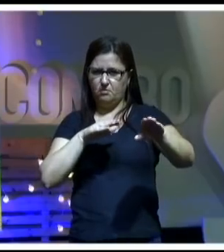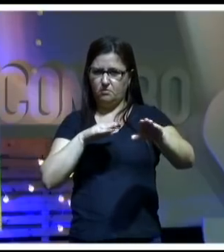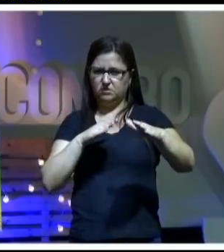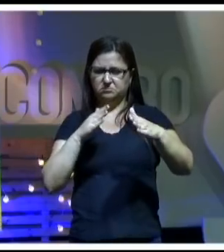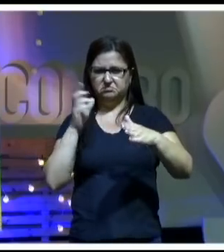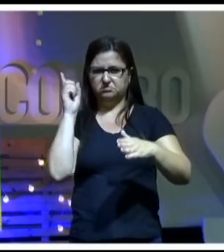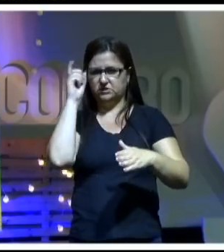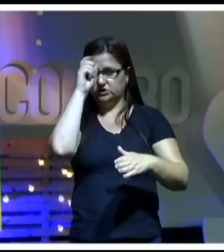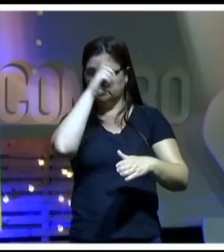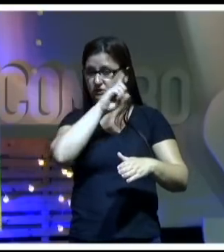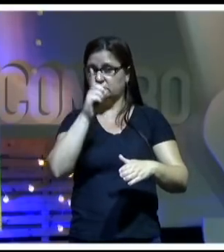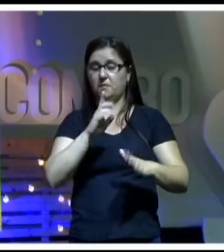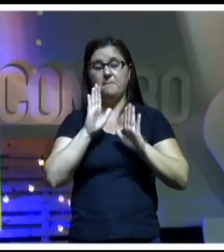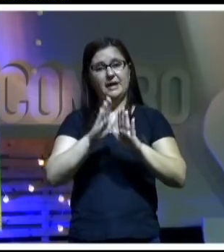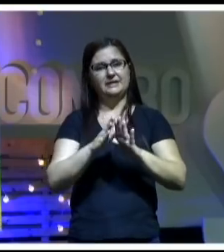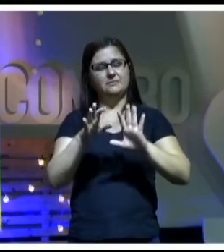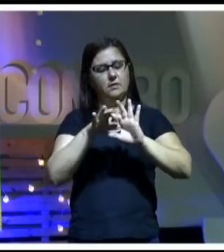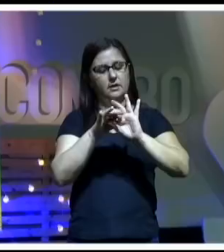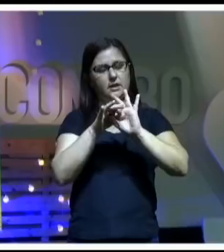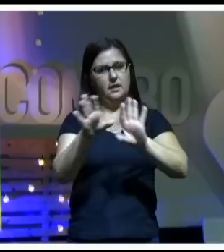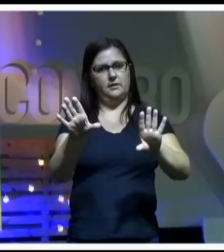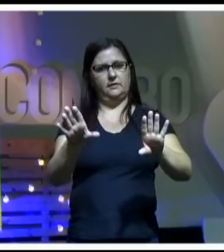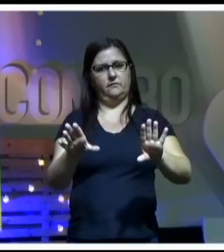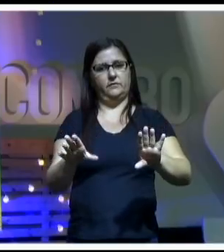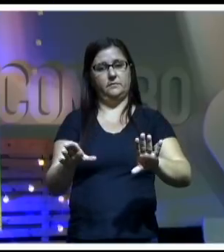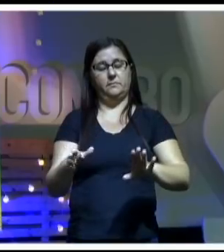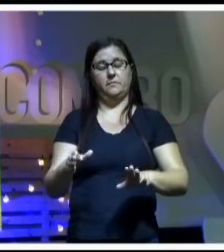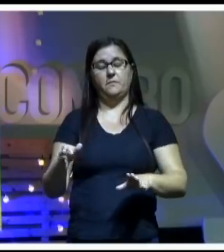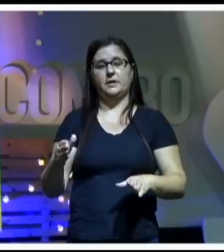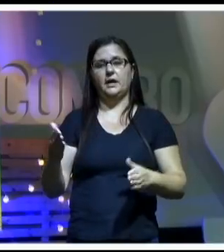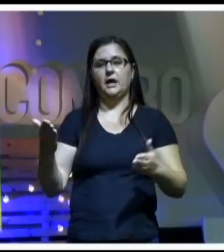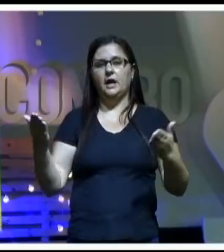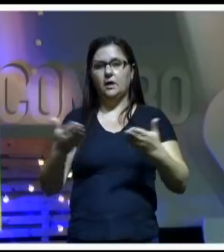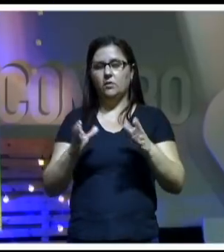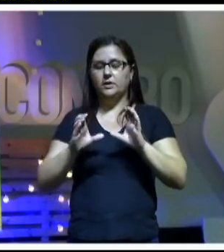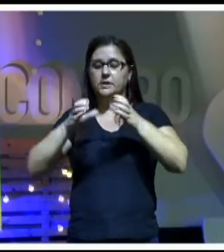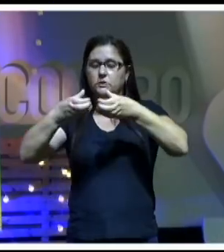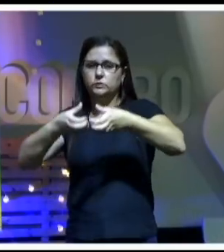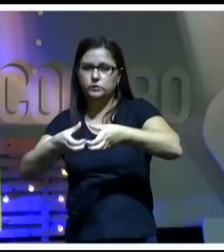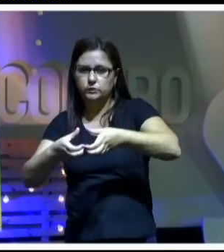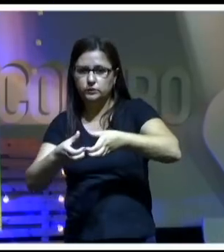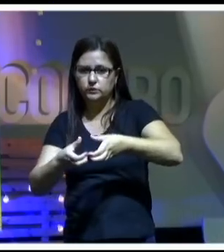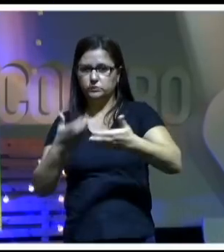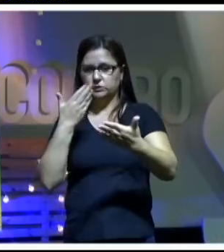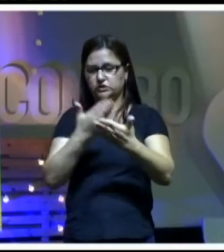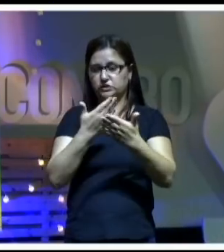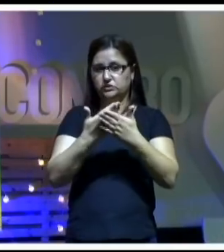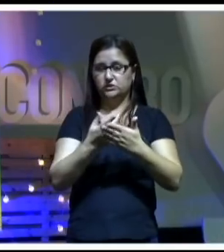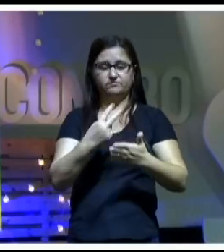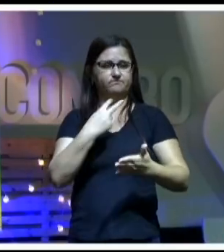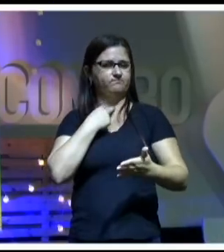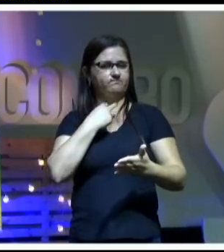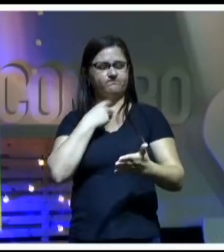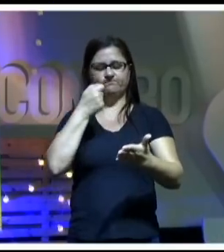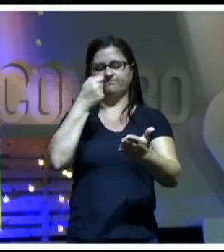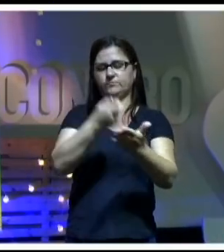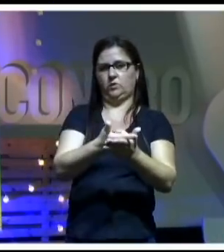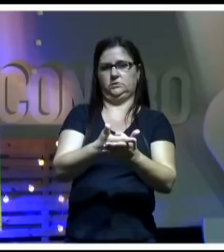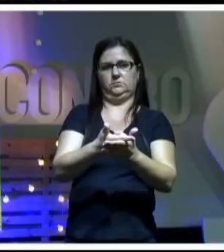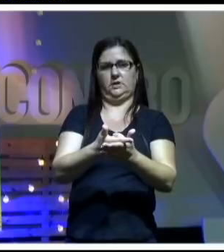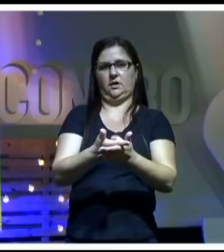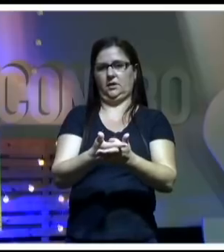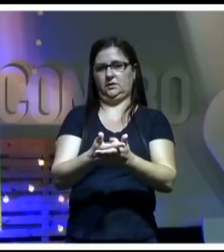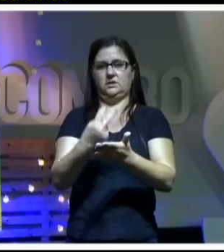prática padrão para nova geração de estudantes sem finanças com pouco tempo ou com o